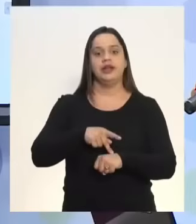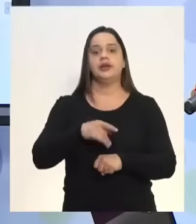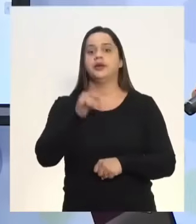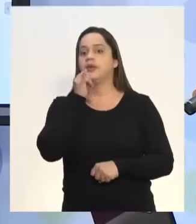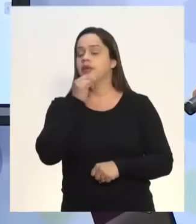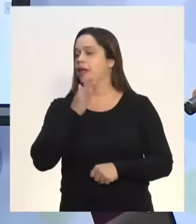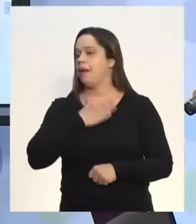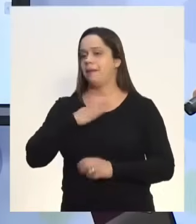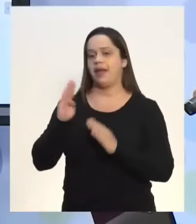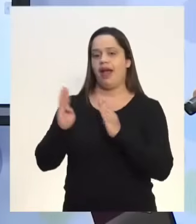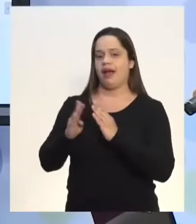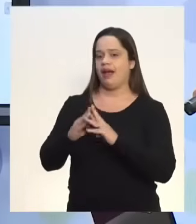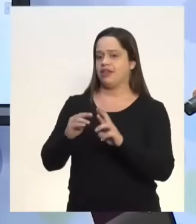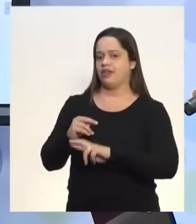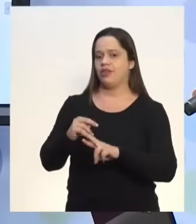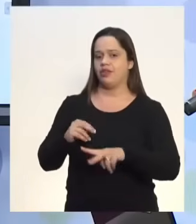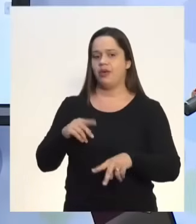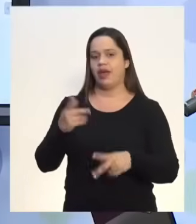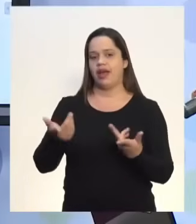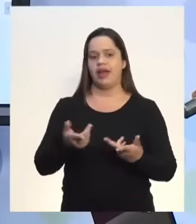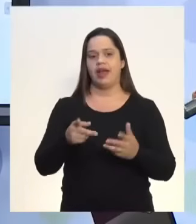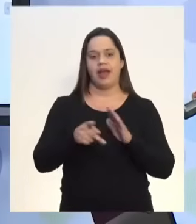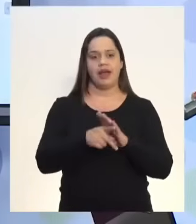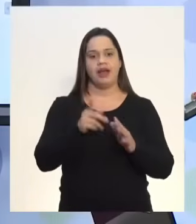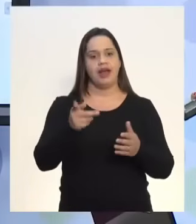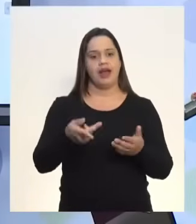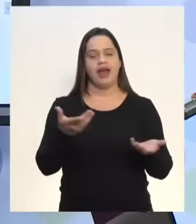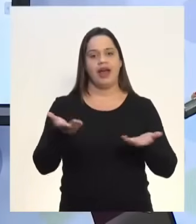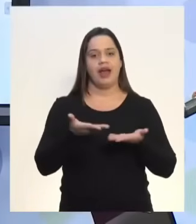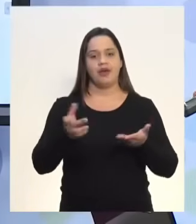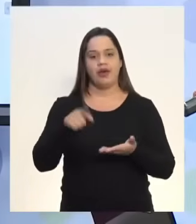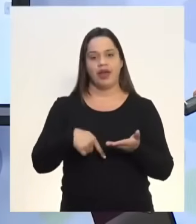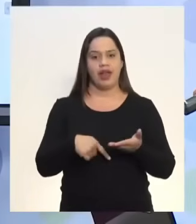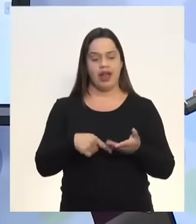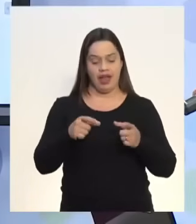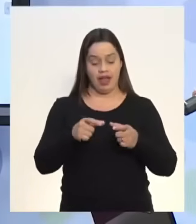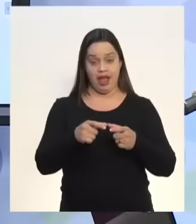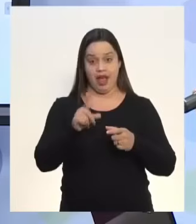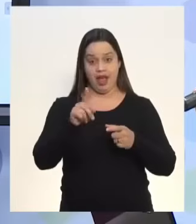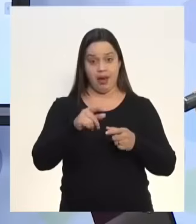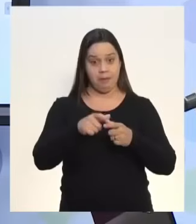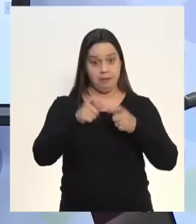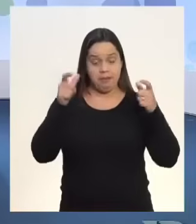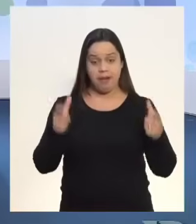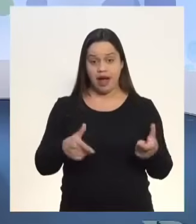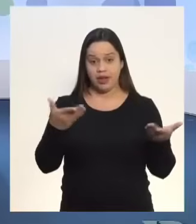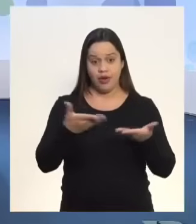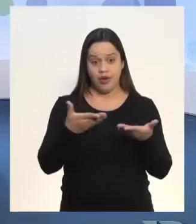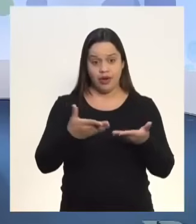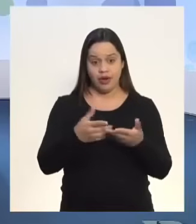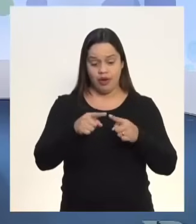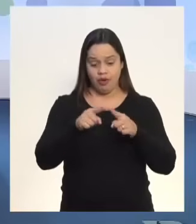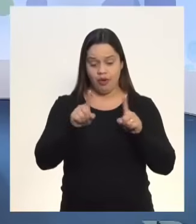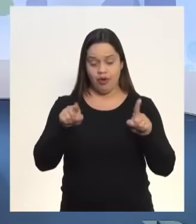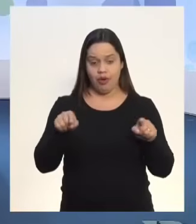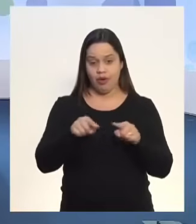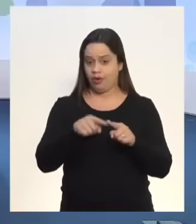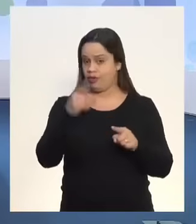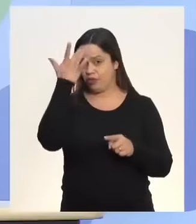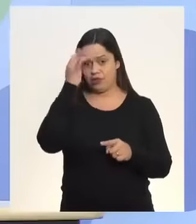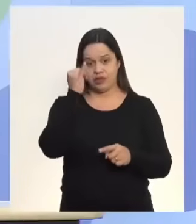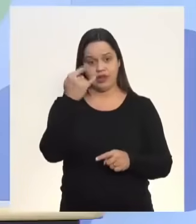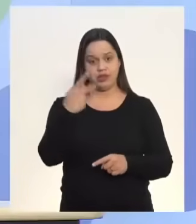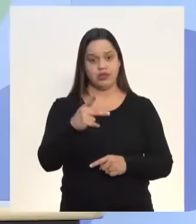mais cubo de gelo. É um paralelepípedo. Ele é uma outra forma ali de gelo. Não sei se é na sua também,